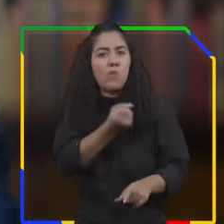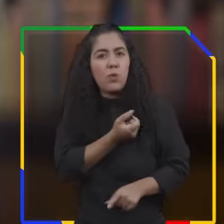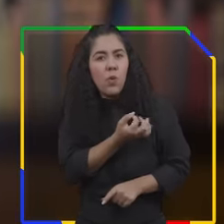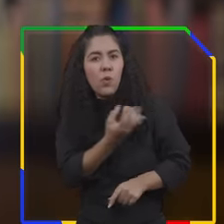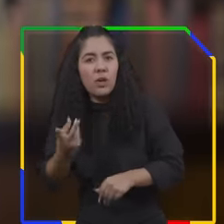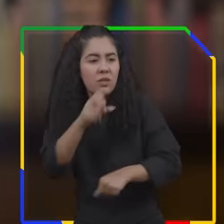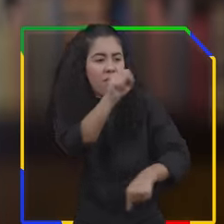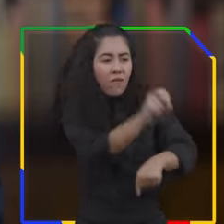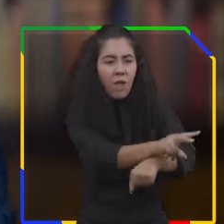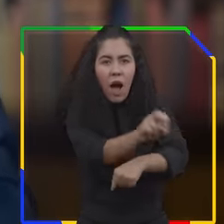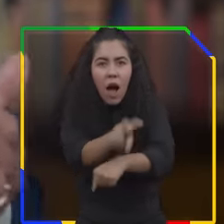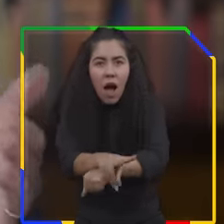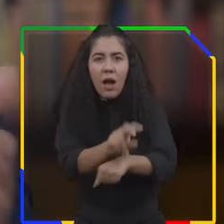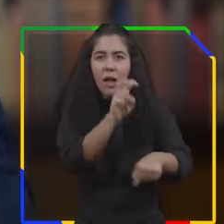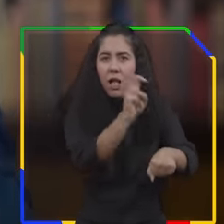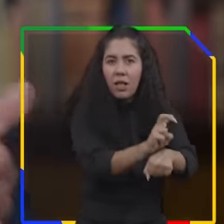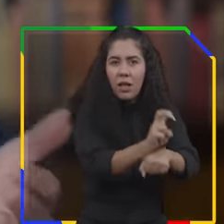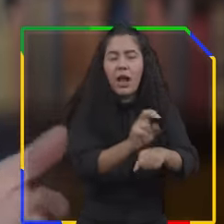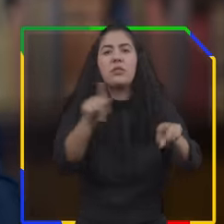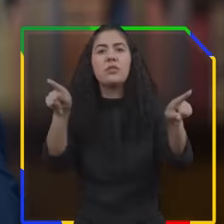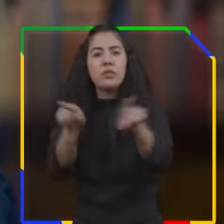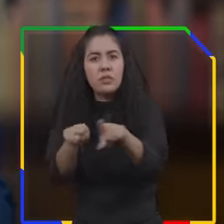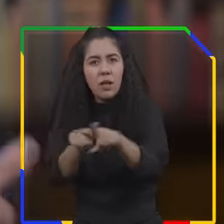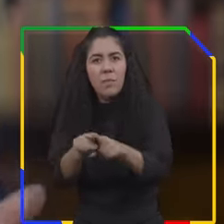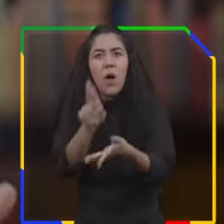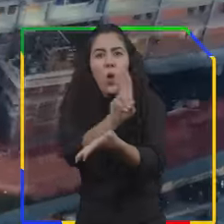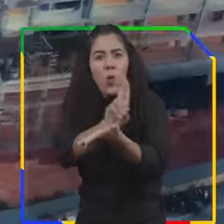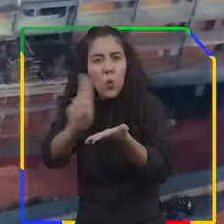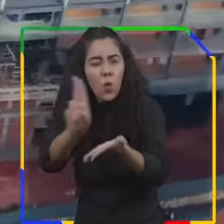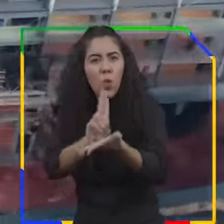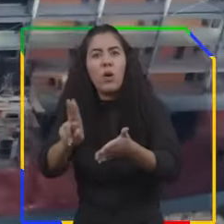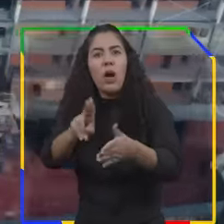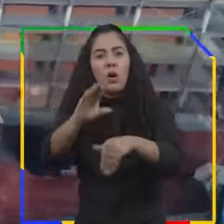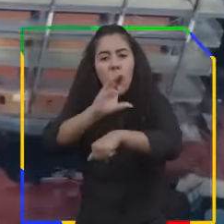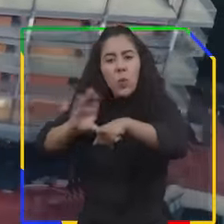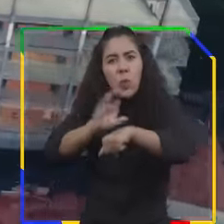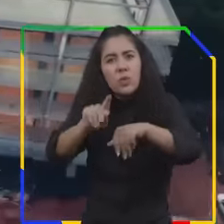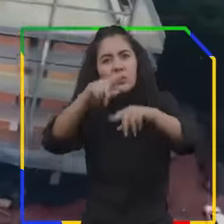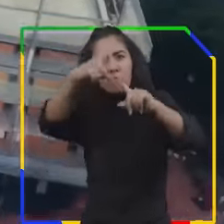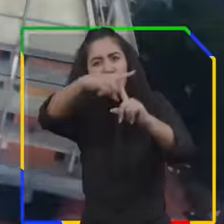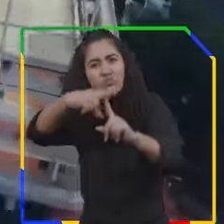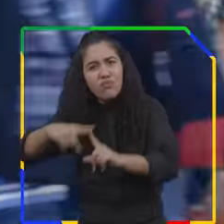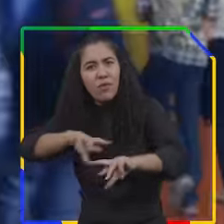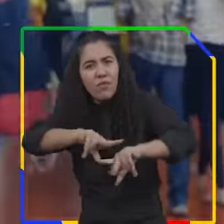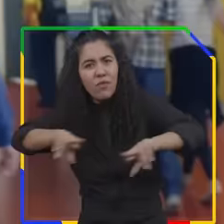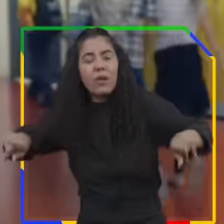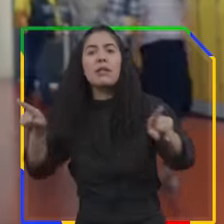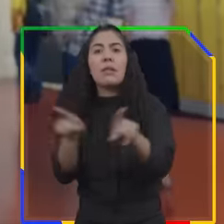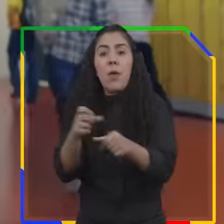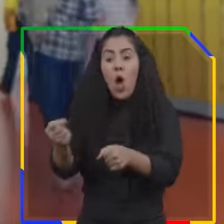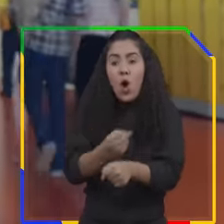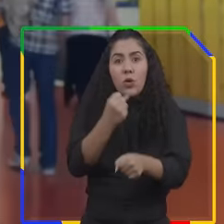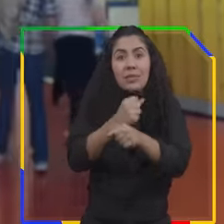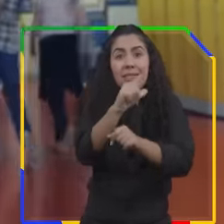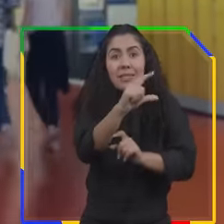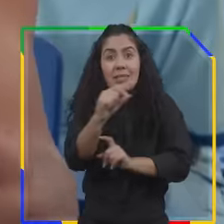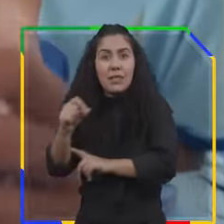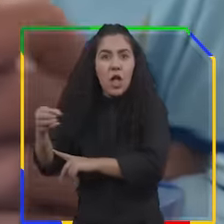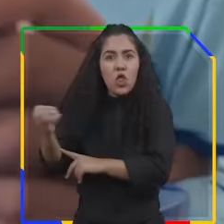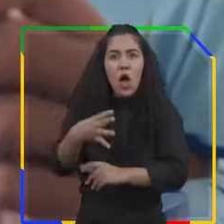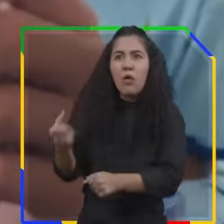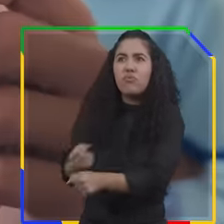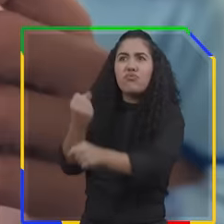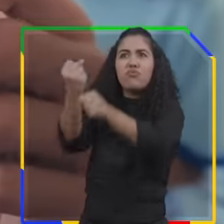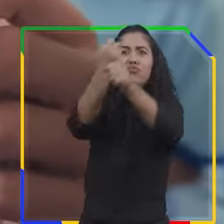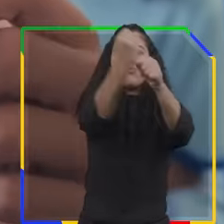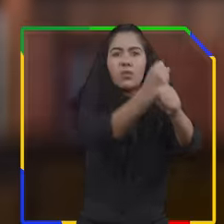de vagas nas creches, ampliamos os recursos para as universidades e estamos abrindo 100 novos institutos federais.